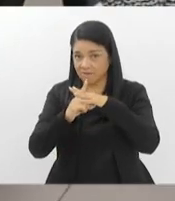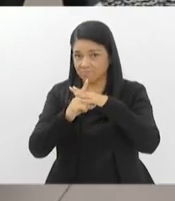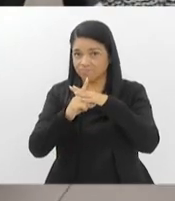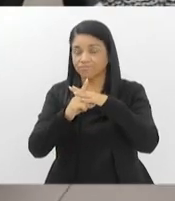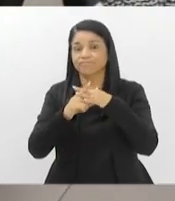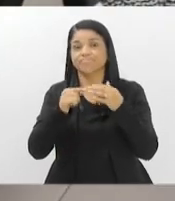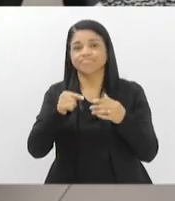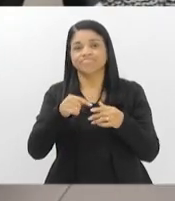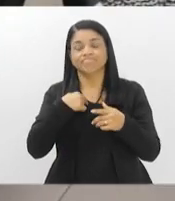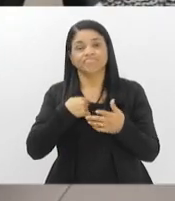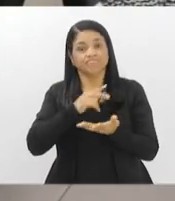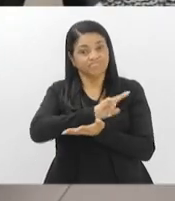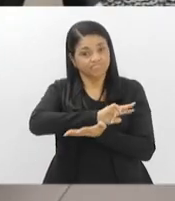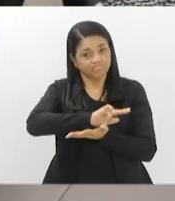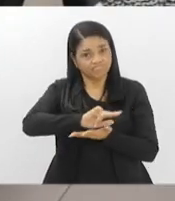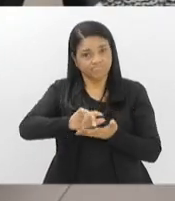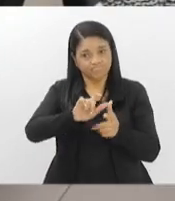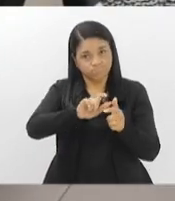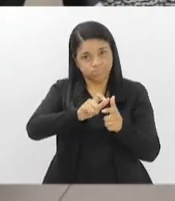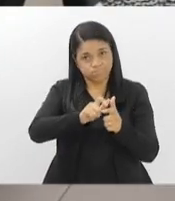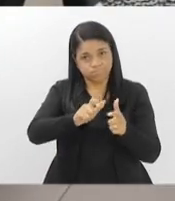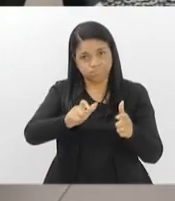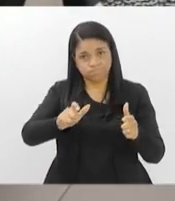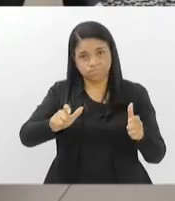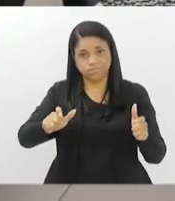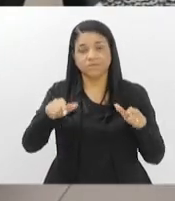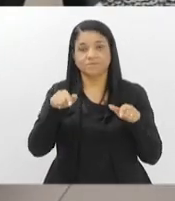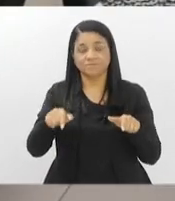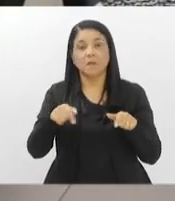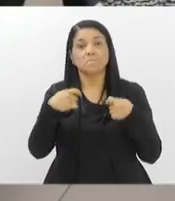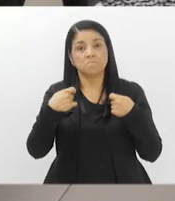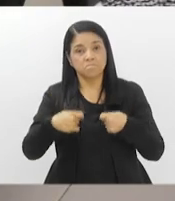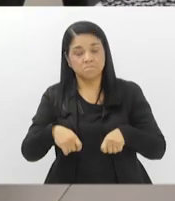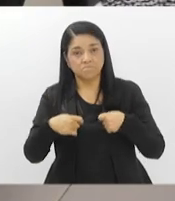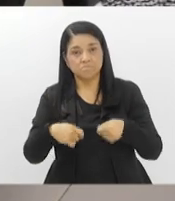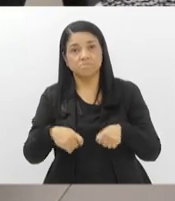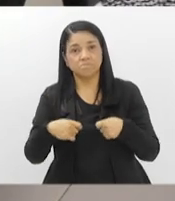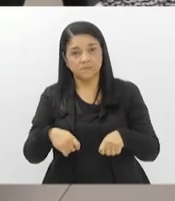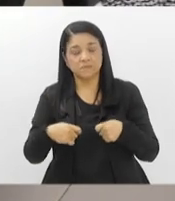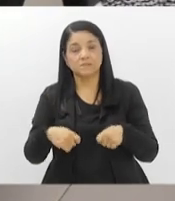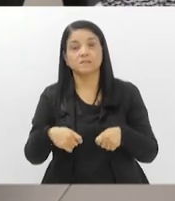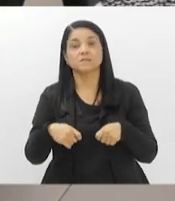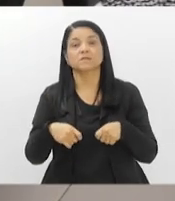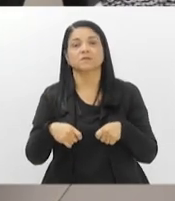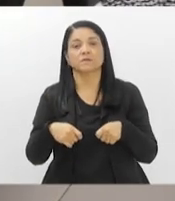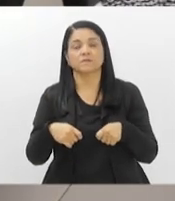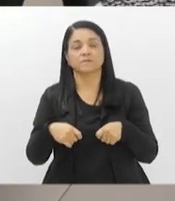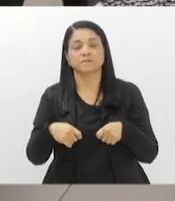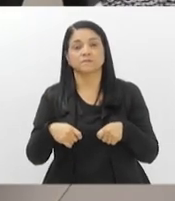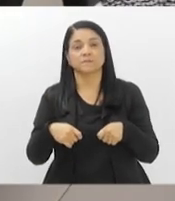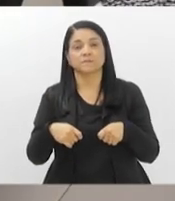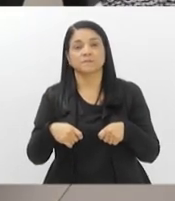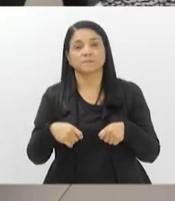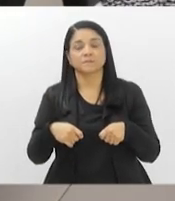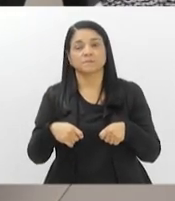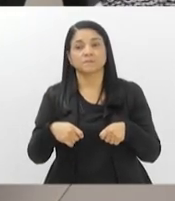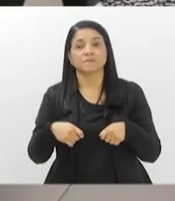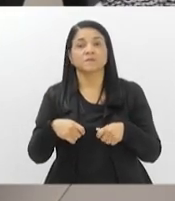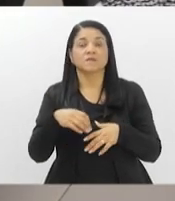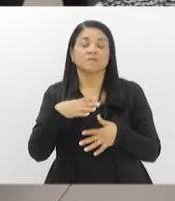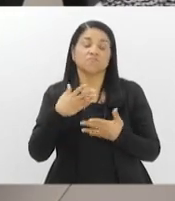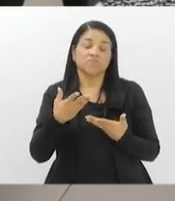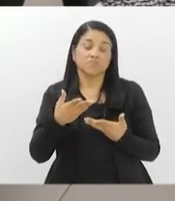com um leque muito grande né Eu acho que a gente precisa realmente também talvez eh eu queria sugerir